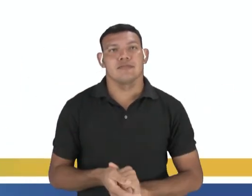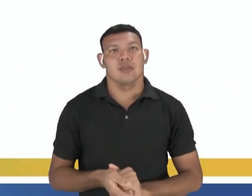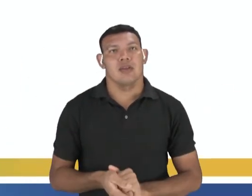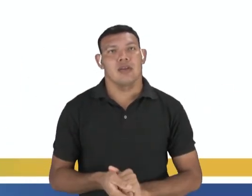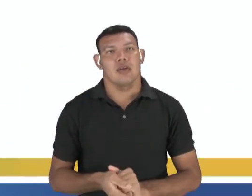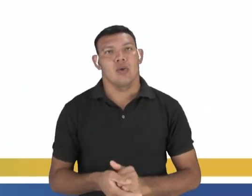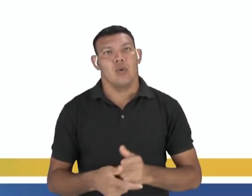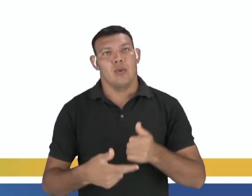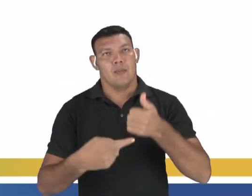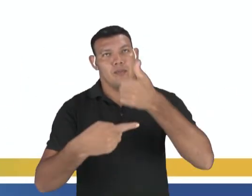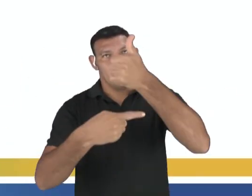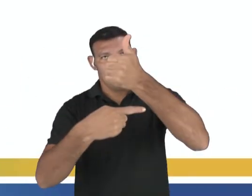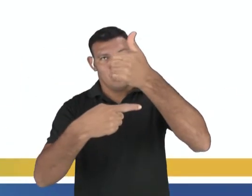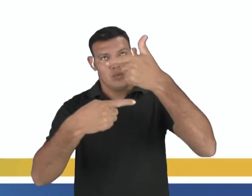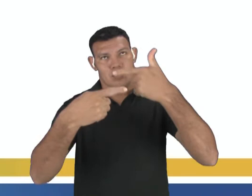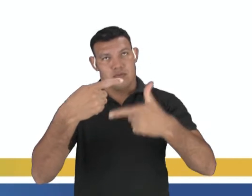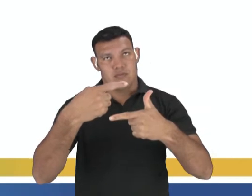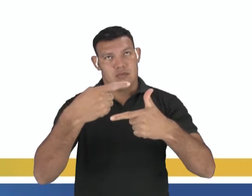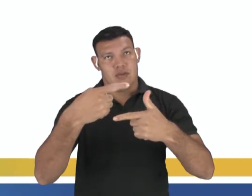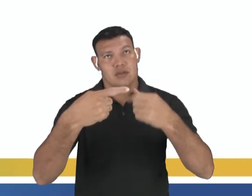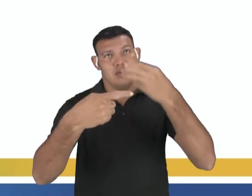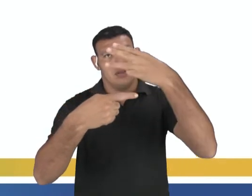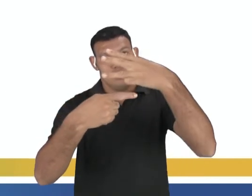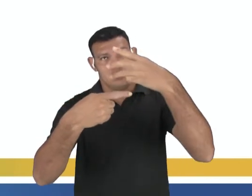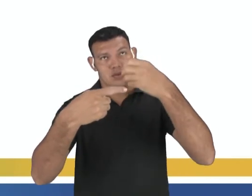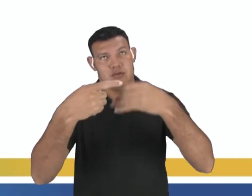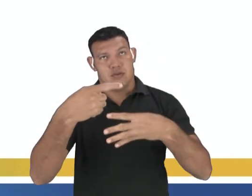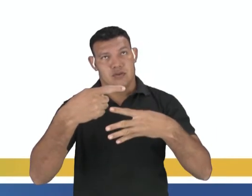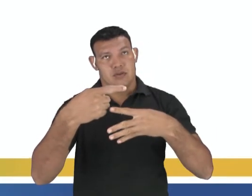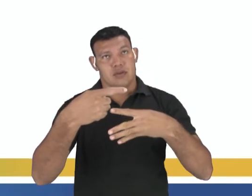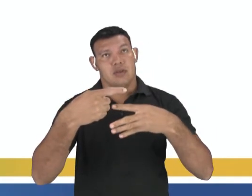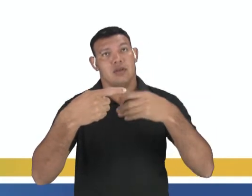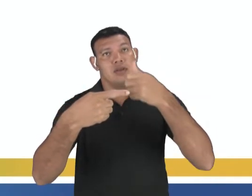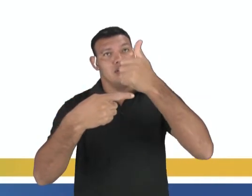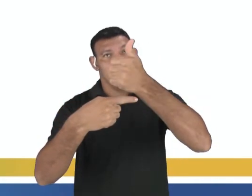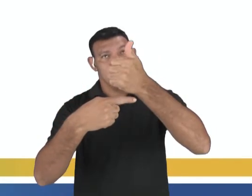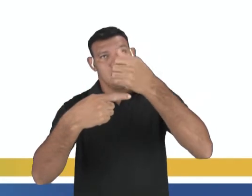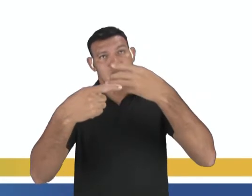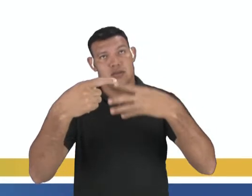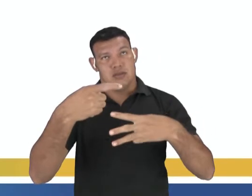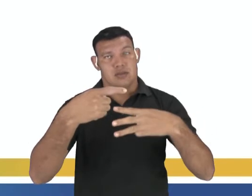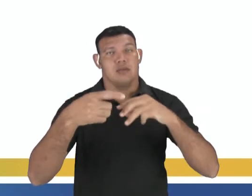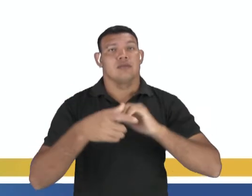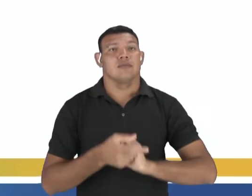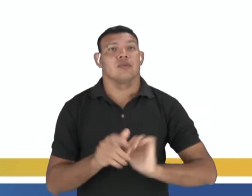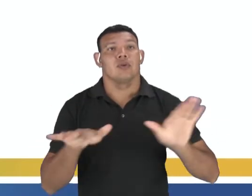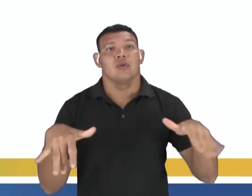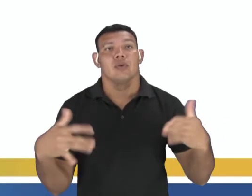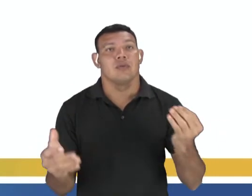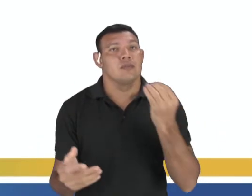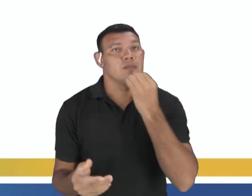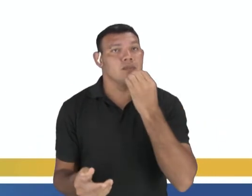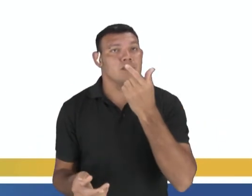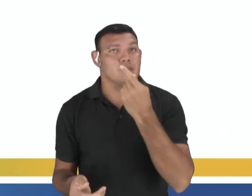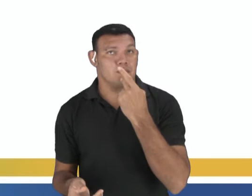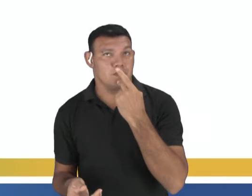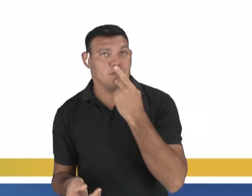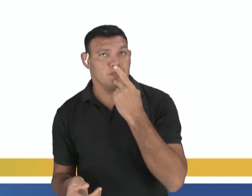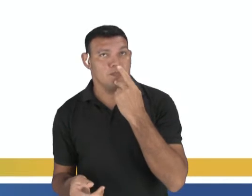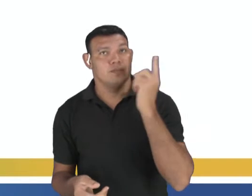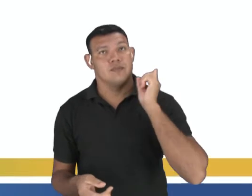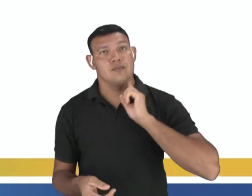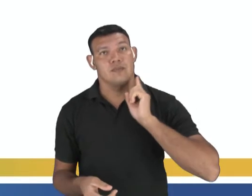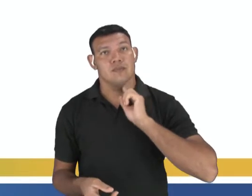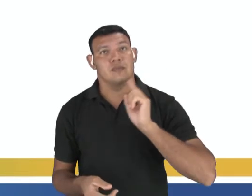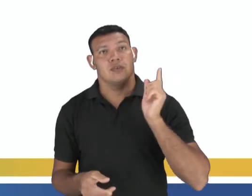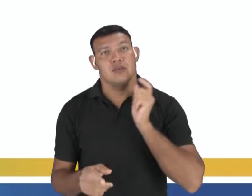seus 3 primeiros jogos? Então vamos lá, note que os eventos ganhar o primeiro jogo, ganhar o segundo jogo e ganhar o terceiro jogo